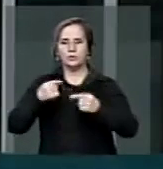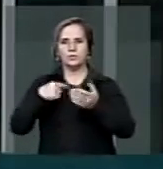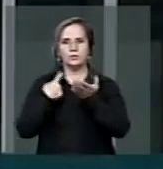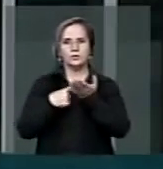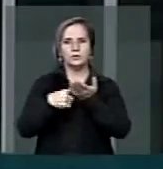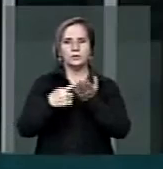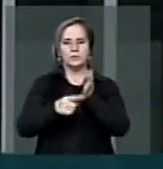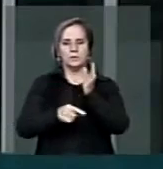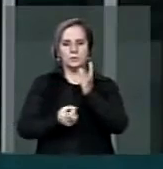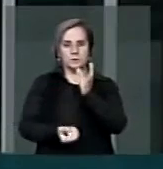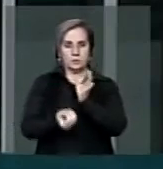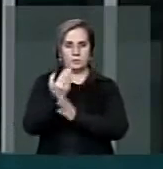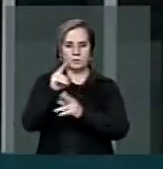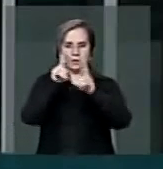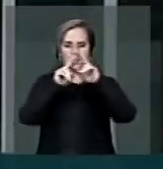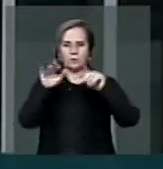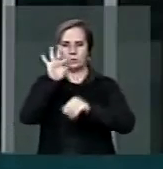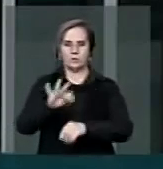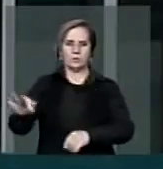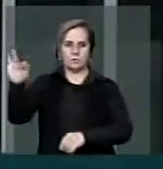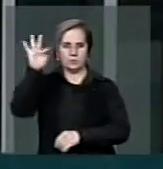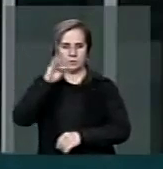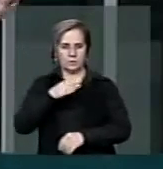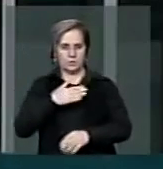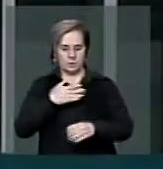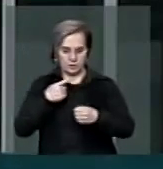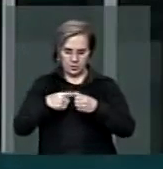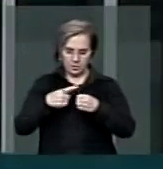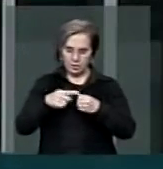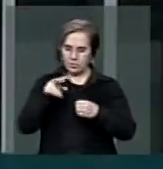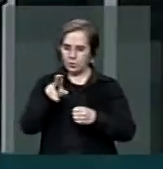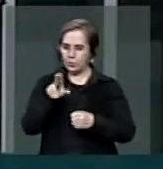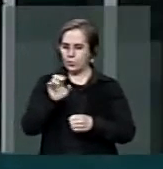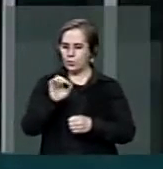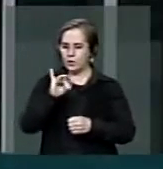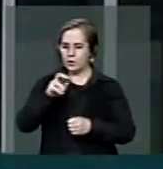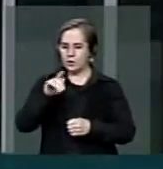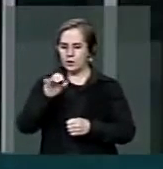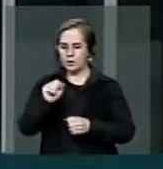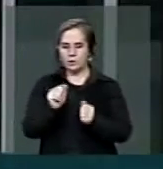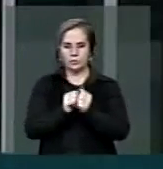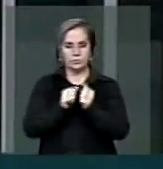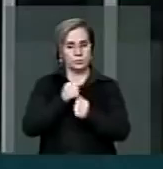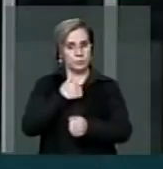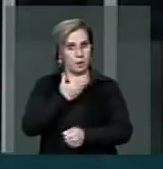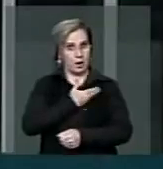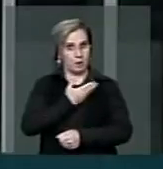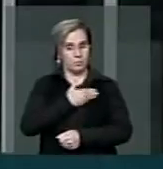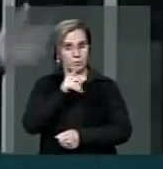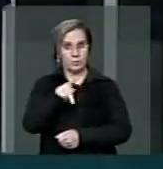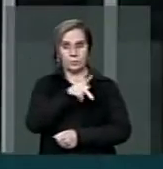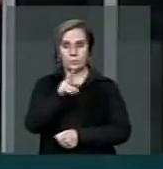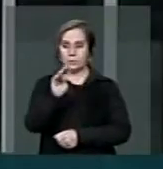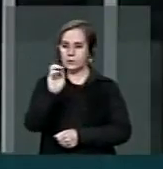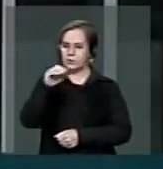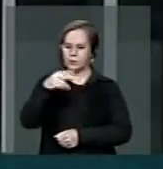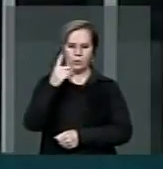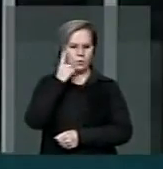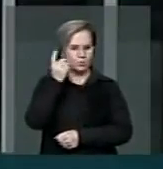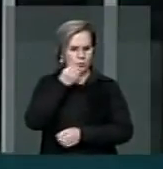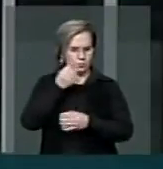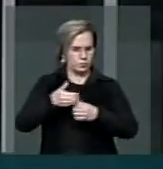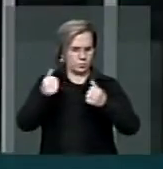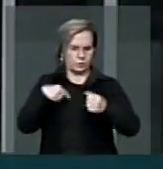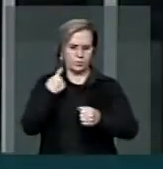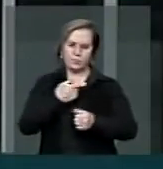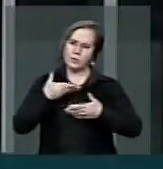da Universidade Federal do Vale do Canindé, na minha querida cidade de Oeiras, do meu amigo Padre Tom, também aqui, esse grande deputado, e estamos com muita alegria